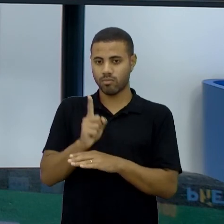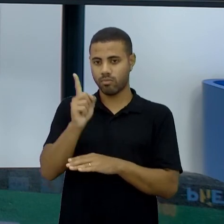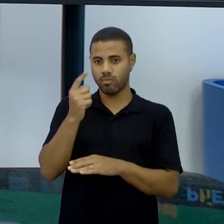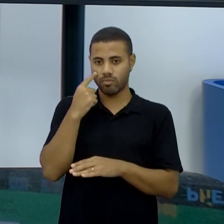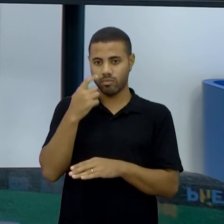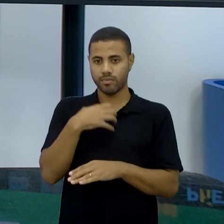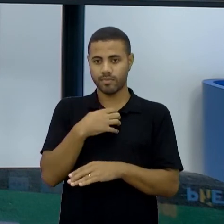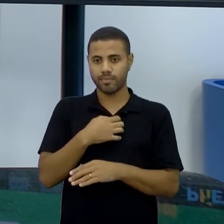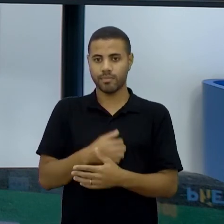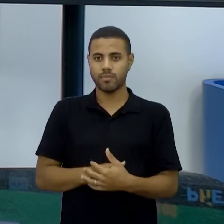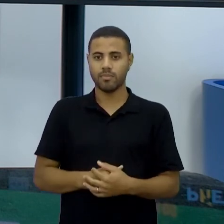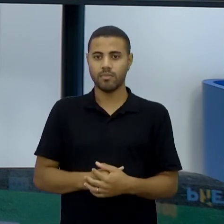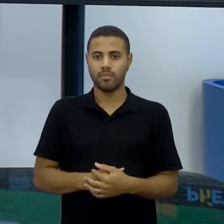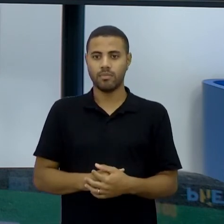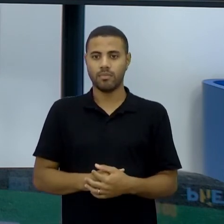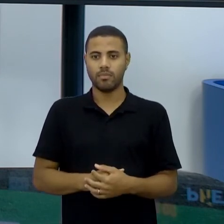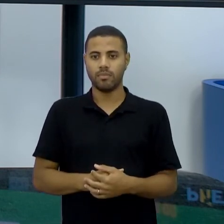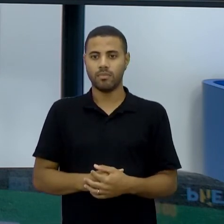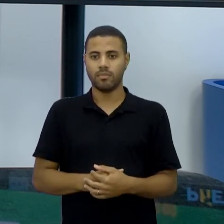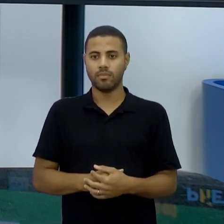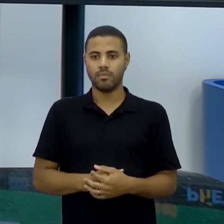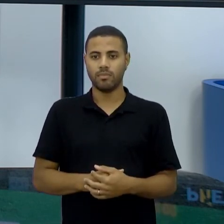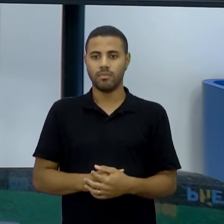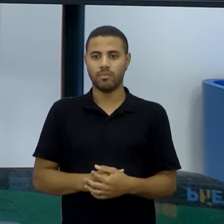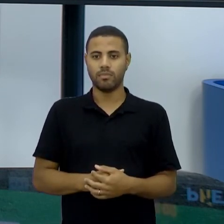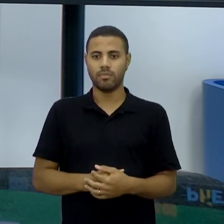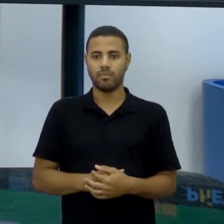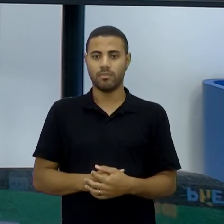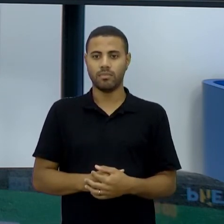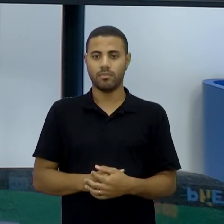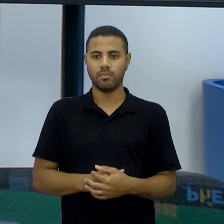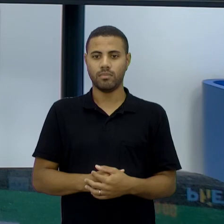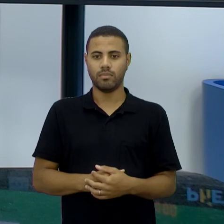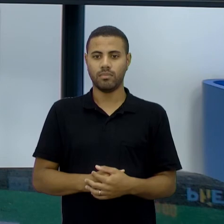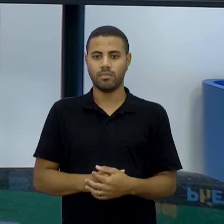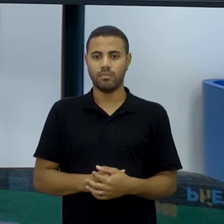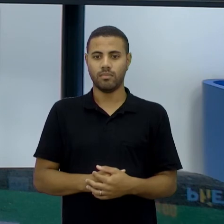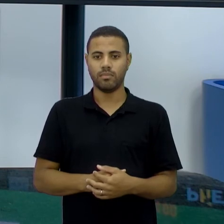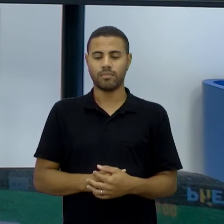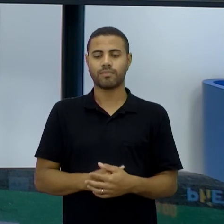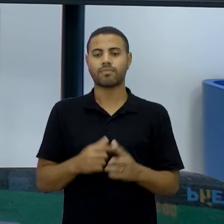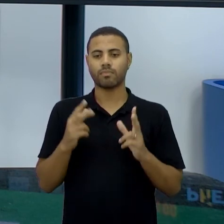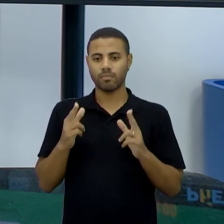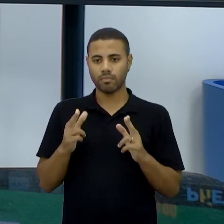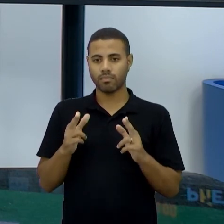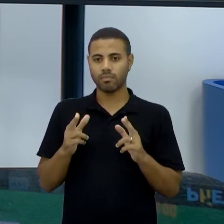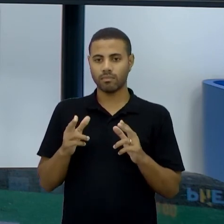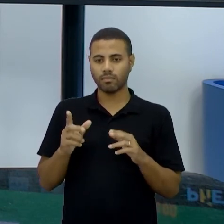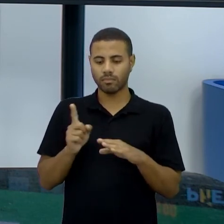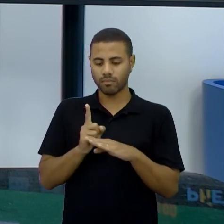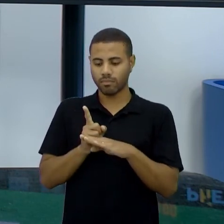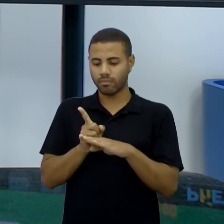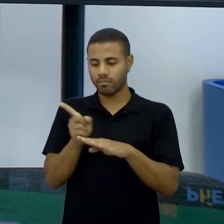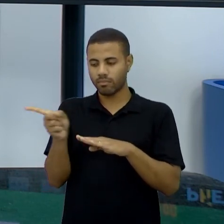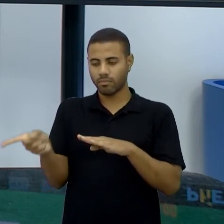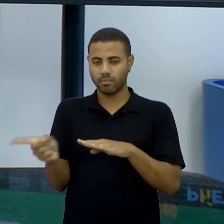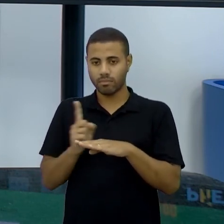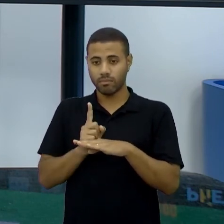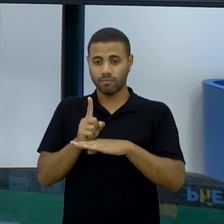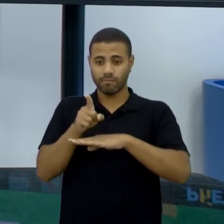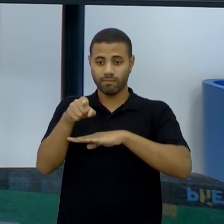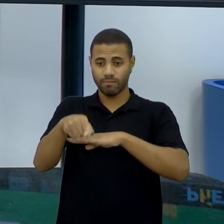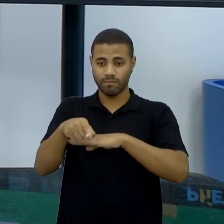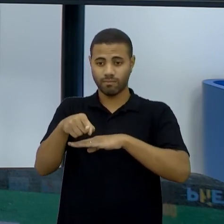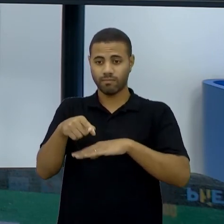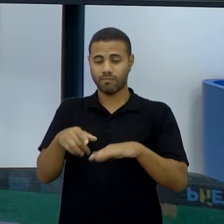isso. Ó, você vai fazer os dois estudos do mesmo jeito, ó. Para frente você tem o movimento uniforme, que a gente estudou na